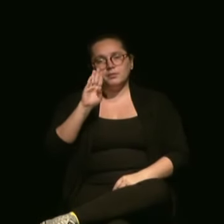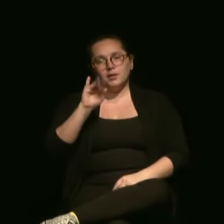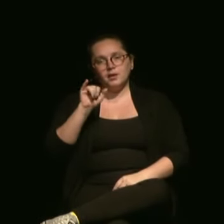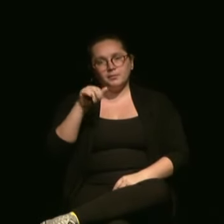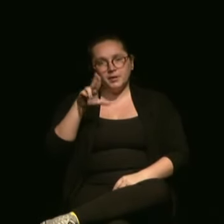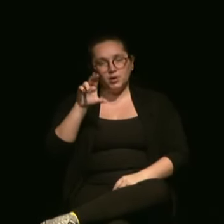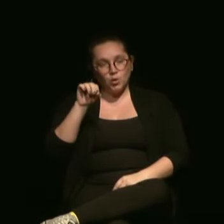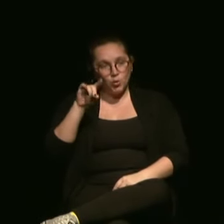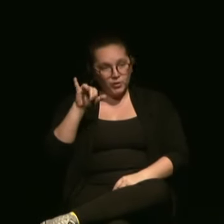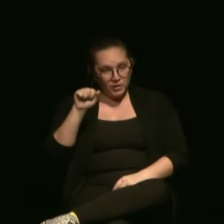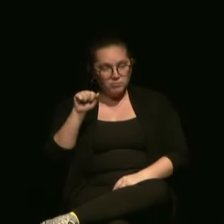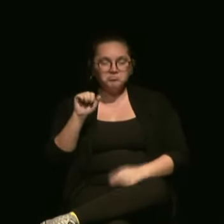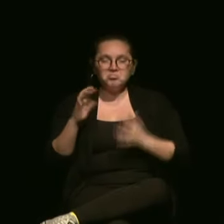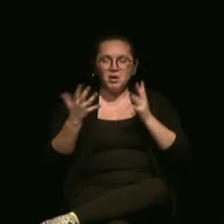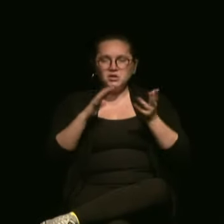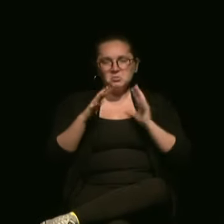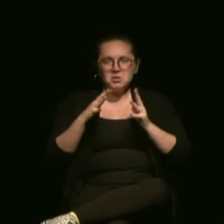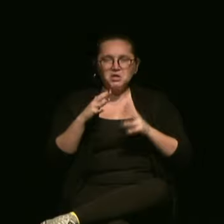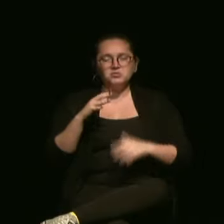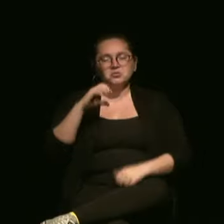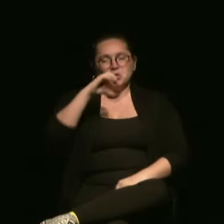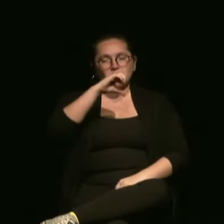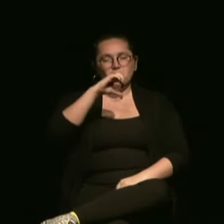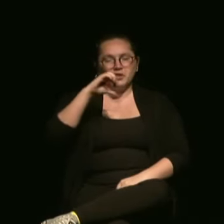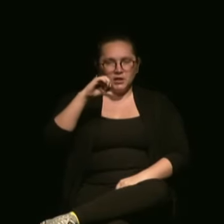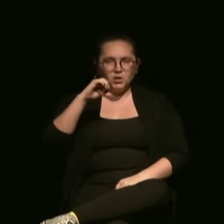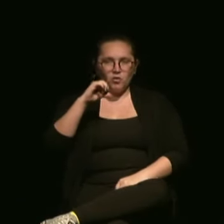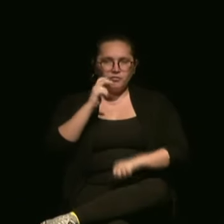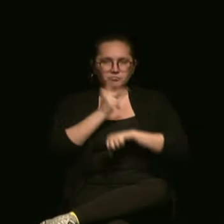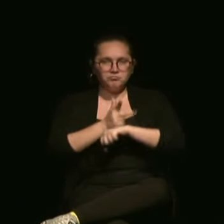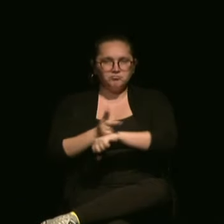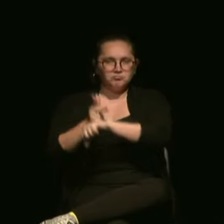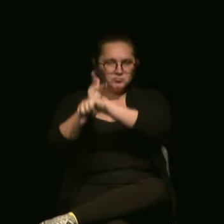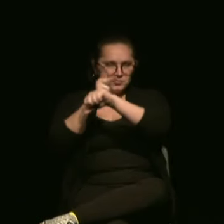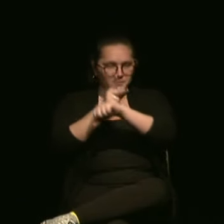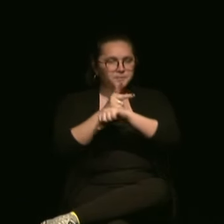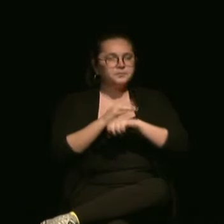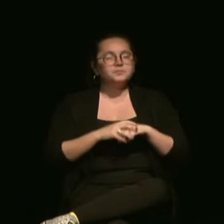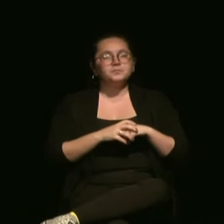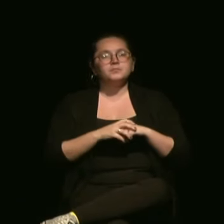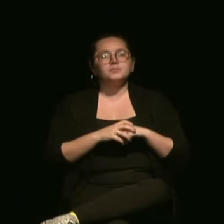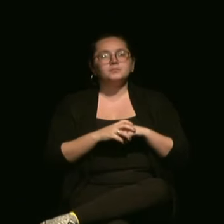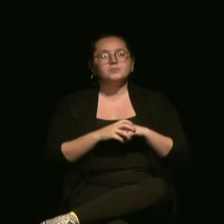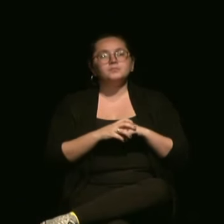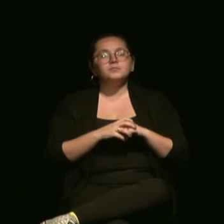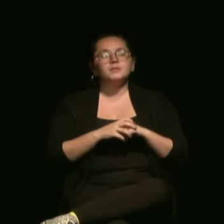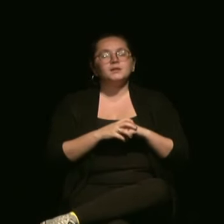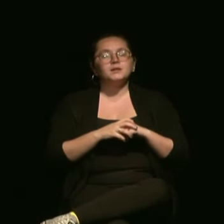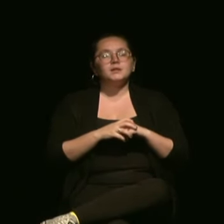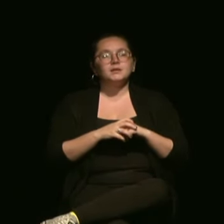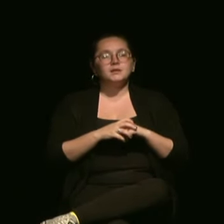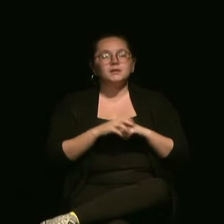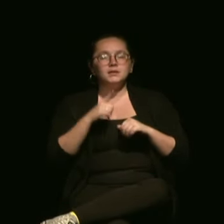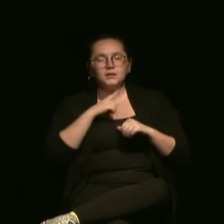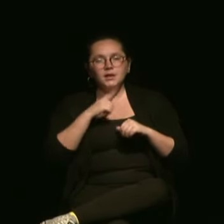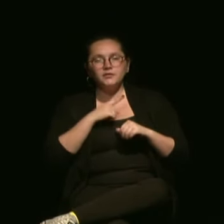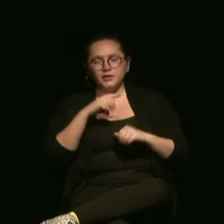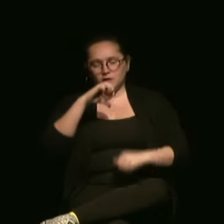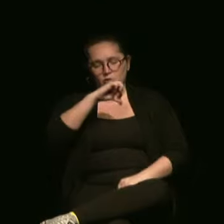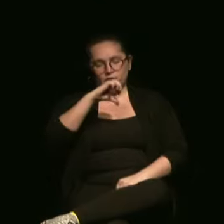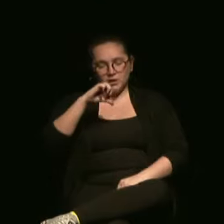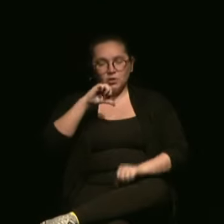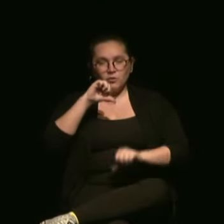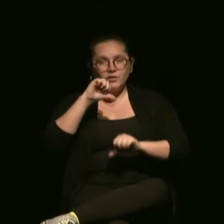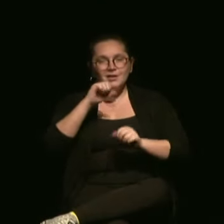2000, mas na verdade filmado, começou a ser produzido em 99, é a filmagem da virada do ano do milênio, né? De 99